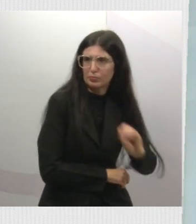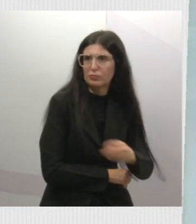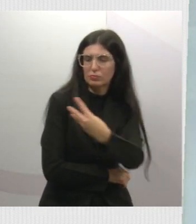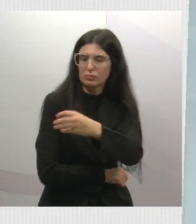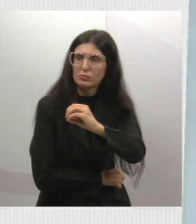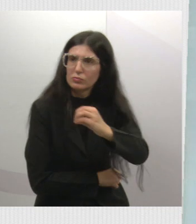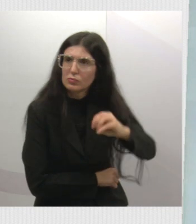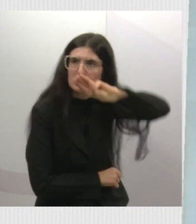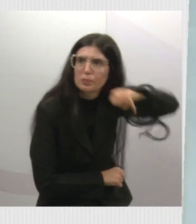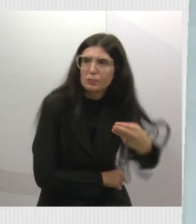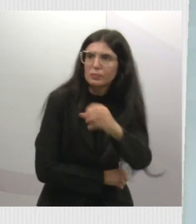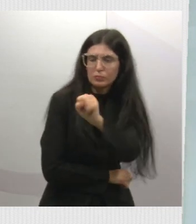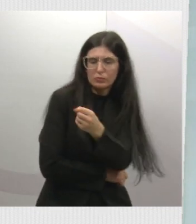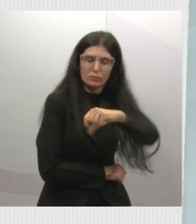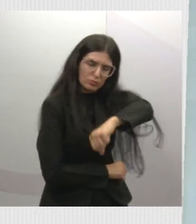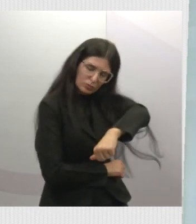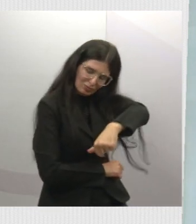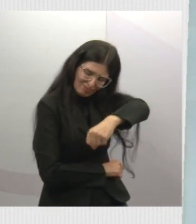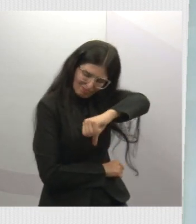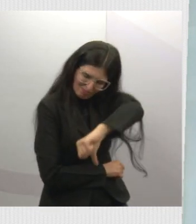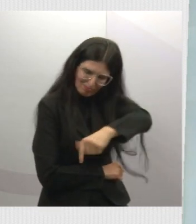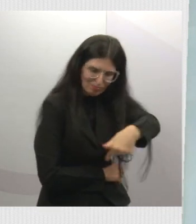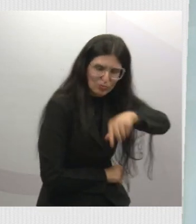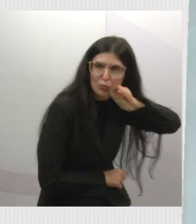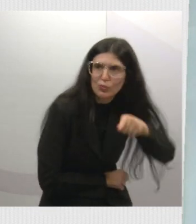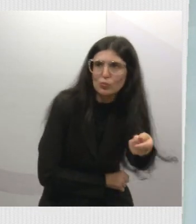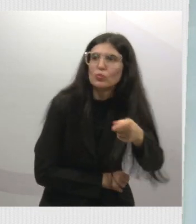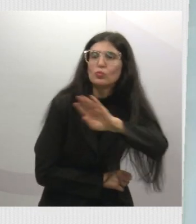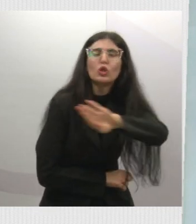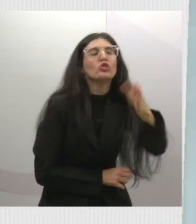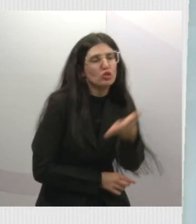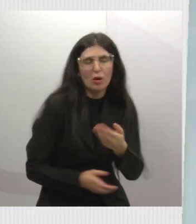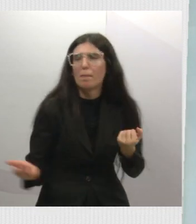300.897.000, liquidado até o primeiro quadrimestre,